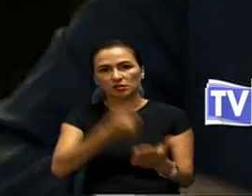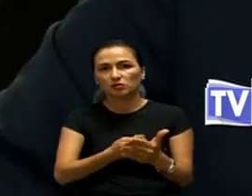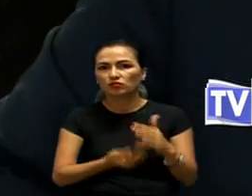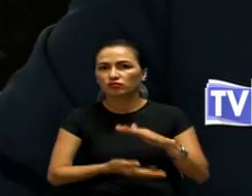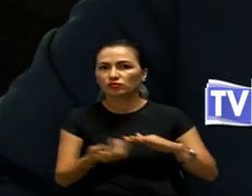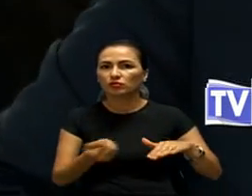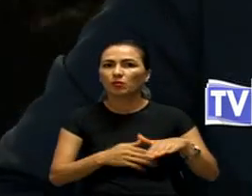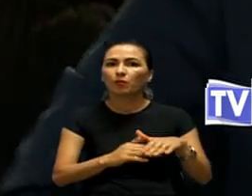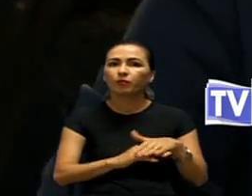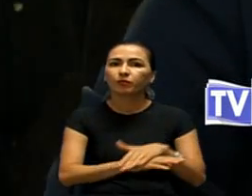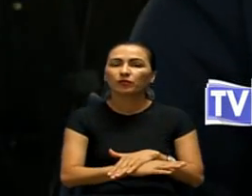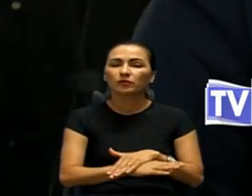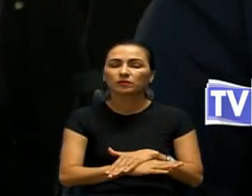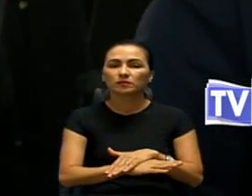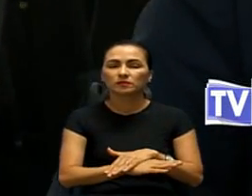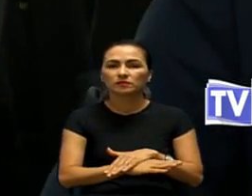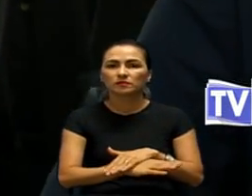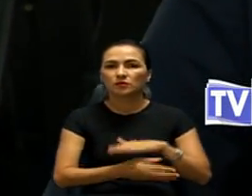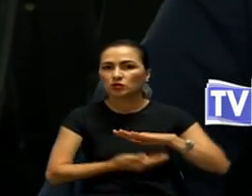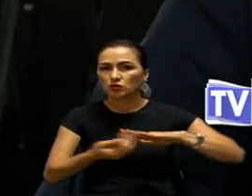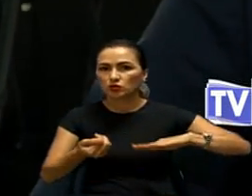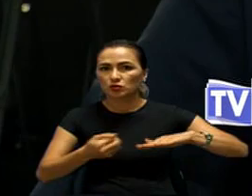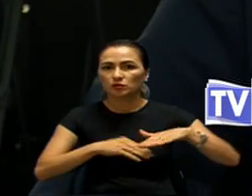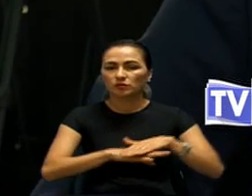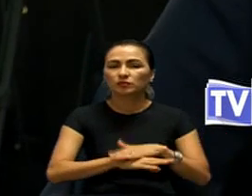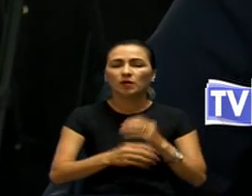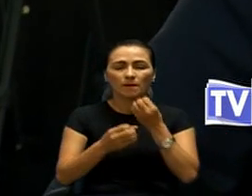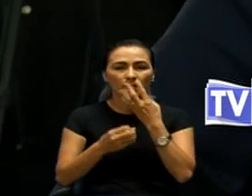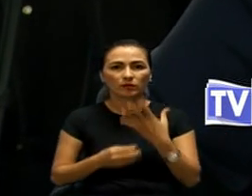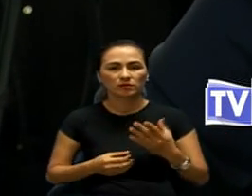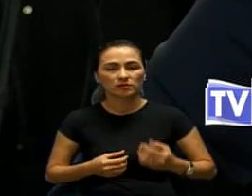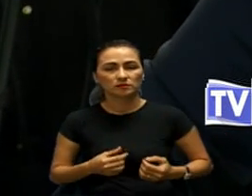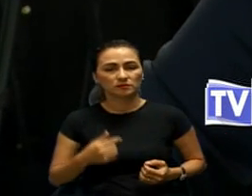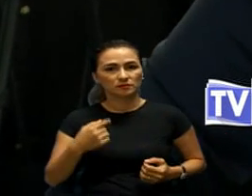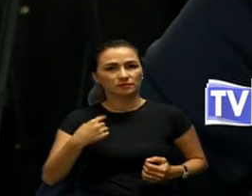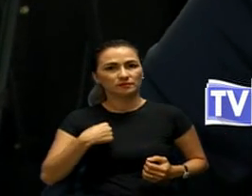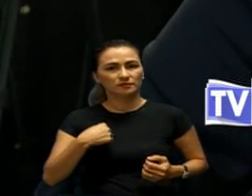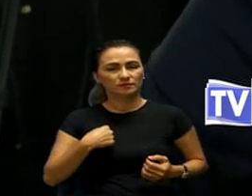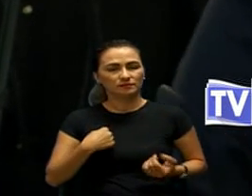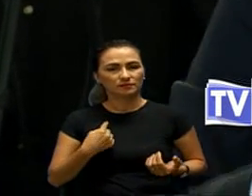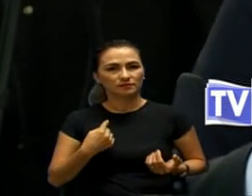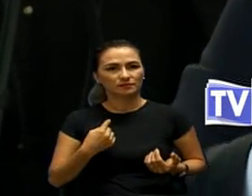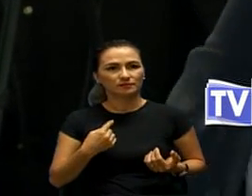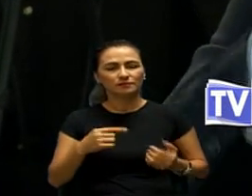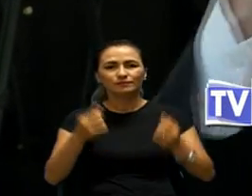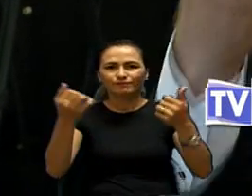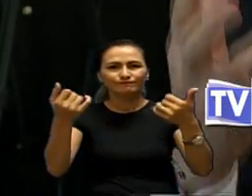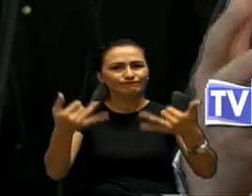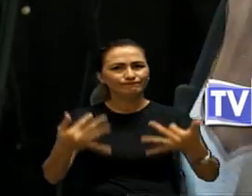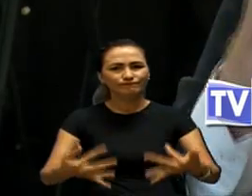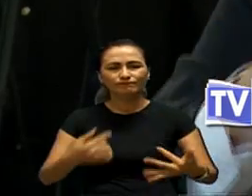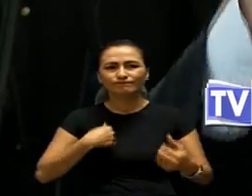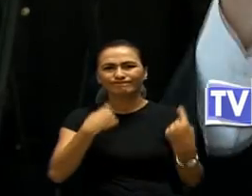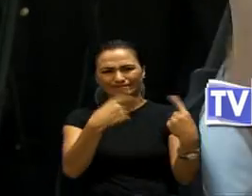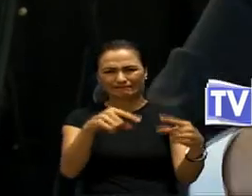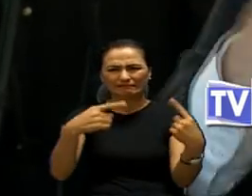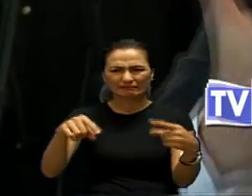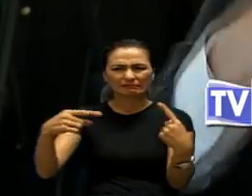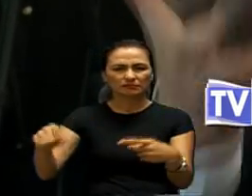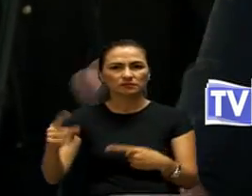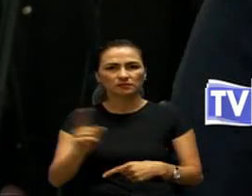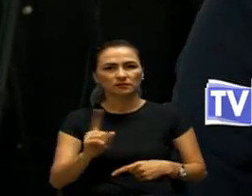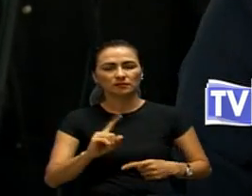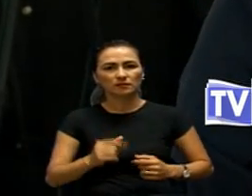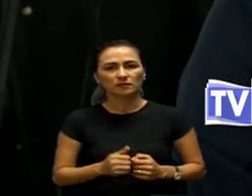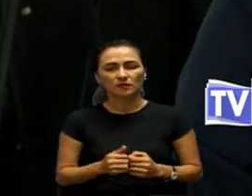que a população entenda, e os colegas, que eu não sou. Nós estamos no momento. Eu não sou contra ninguém. Nós estamos no momento que nós não podemos